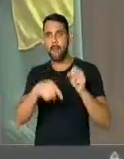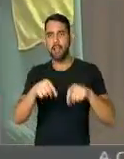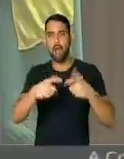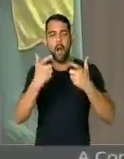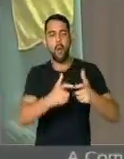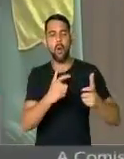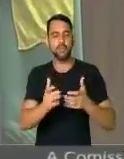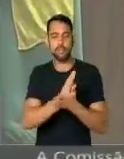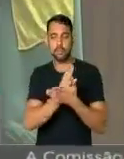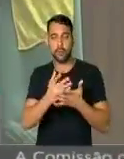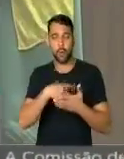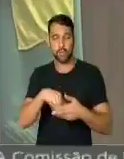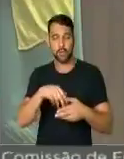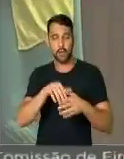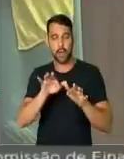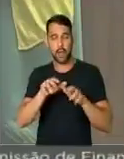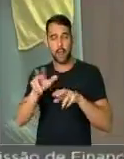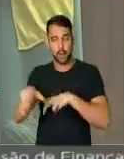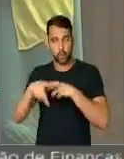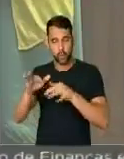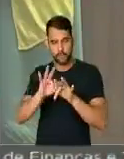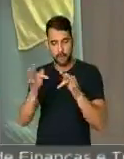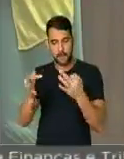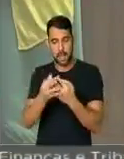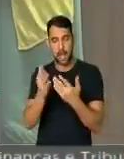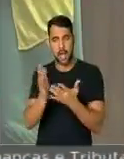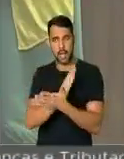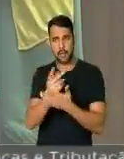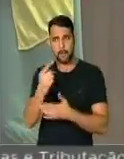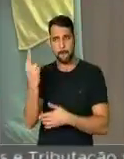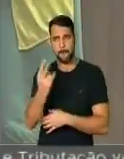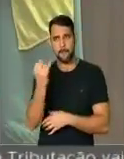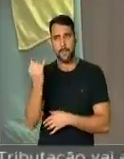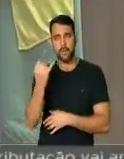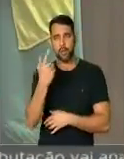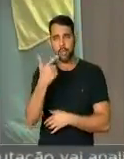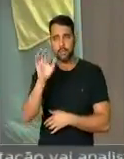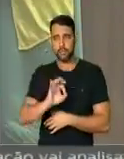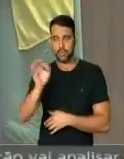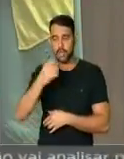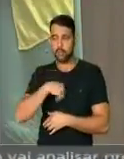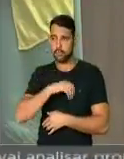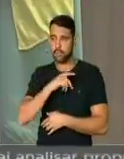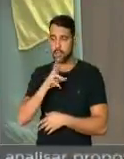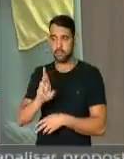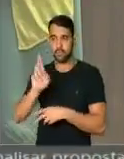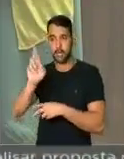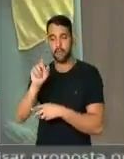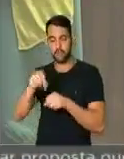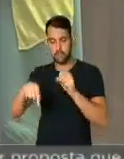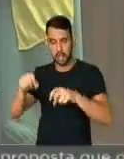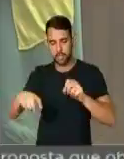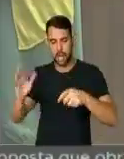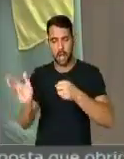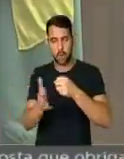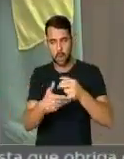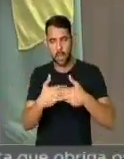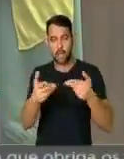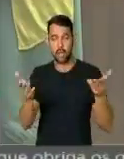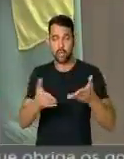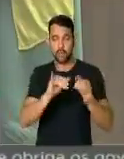agricultura familiar é responsável por mais de 2/3 do alimento consumido pela população brasileira. E segundo a